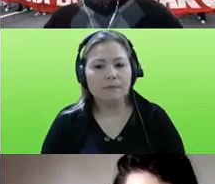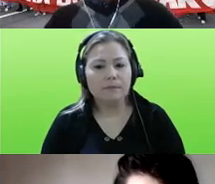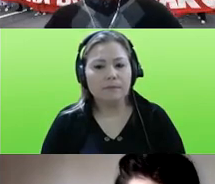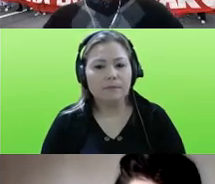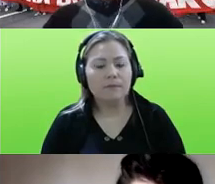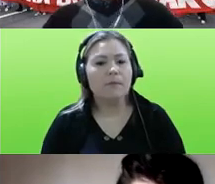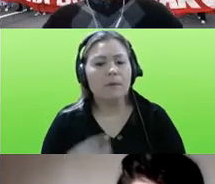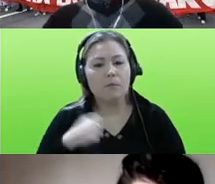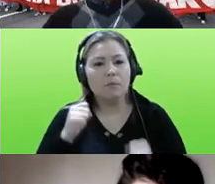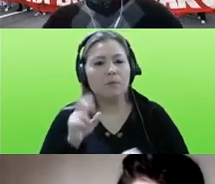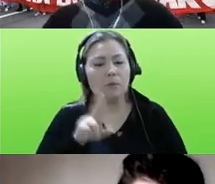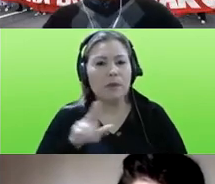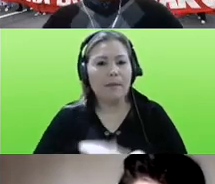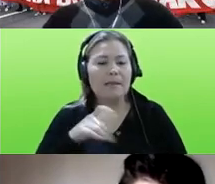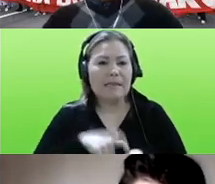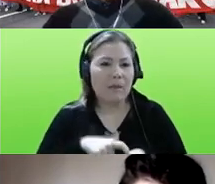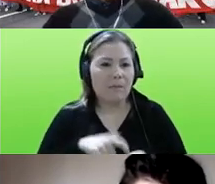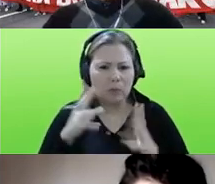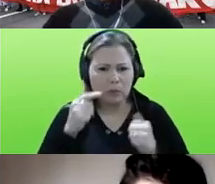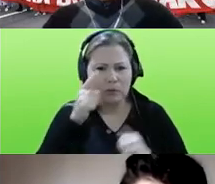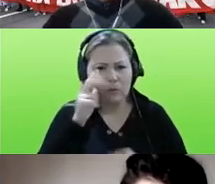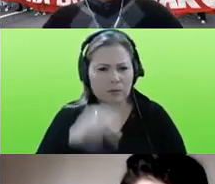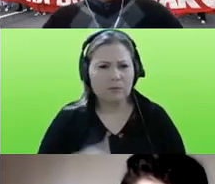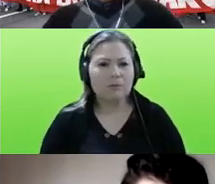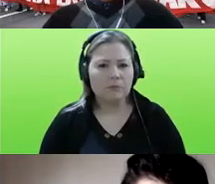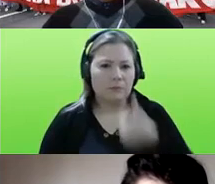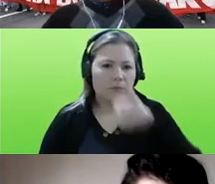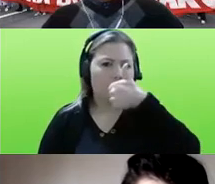pudéssemos utilizar mais tempo. Todos estão vendo o slide aqui?